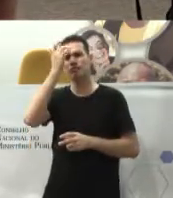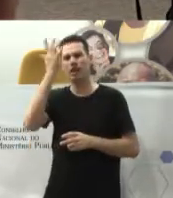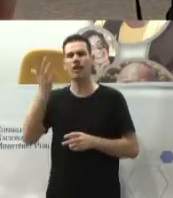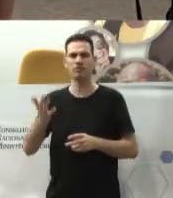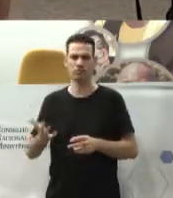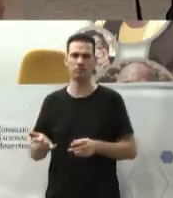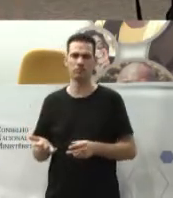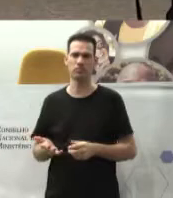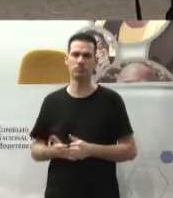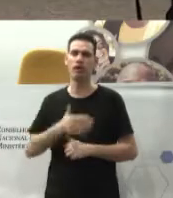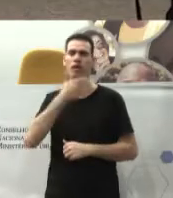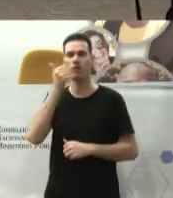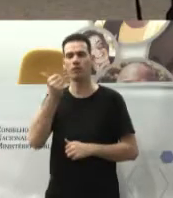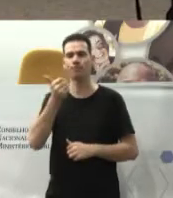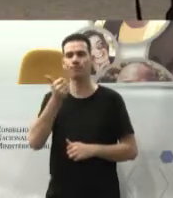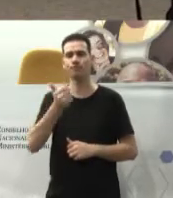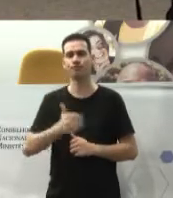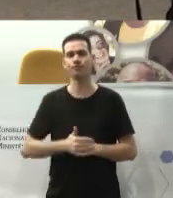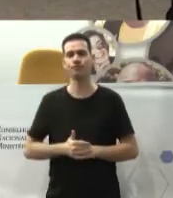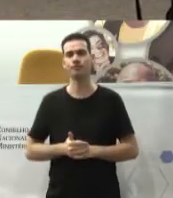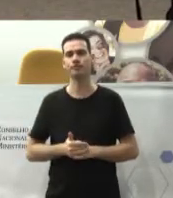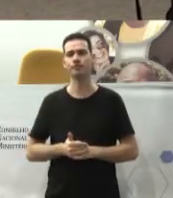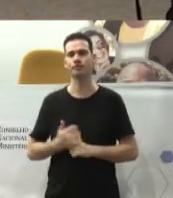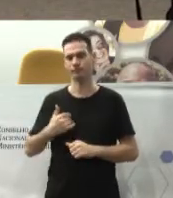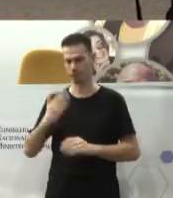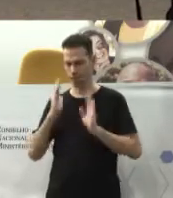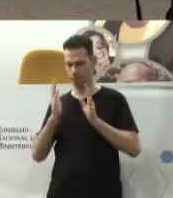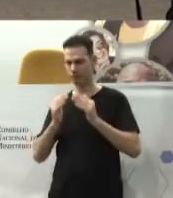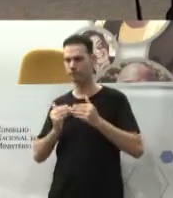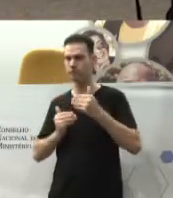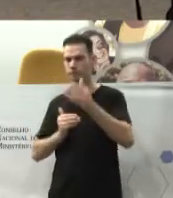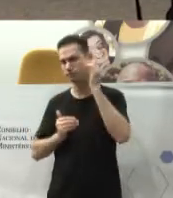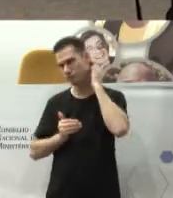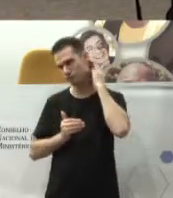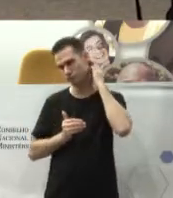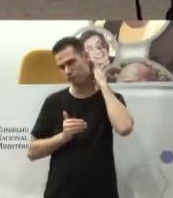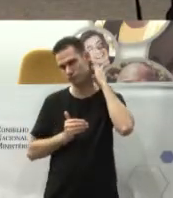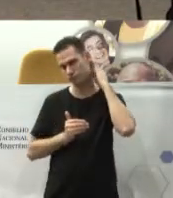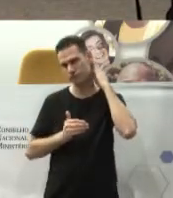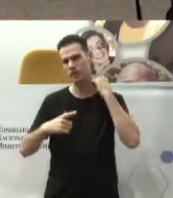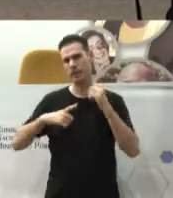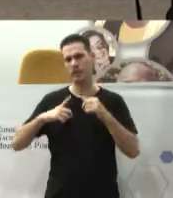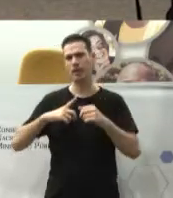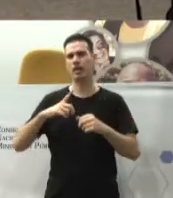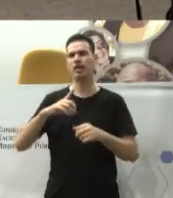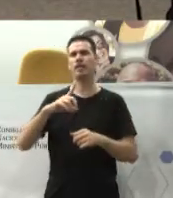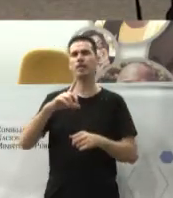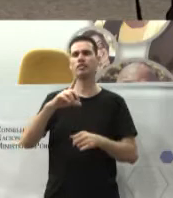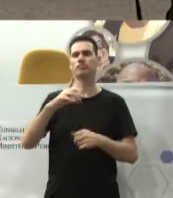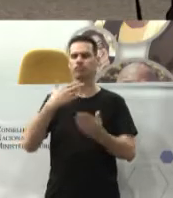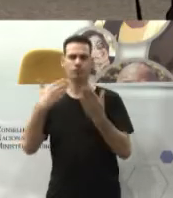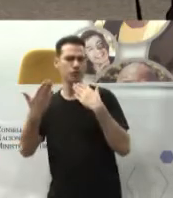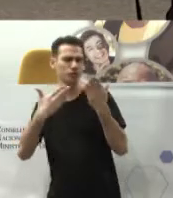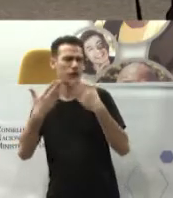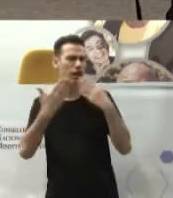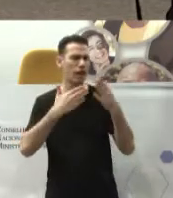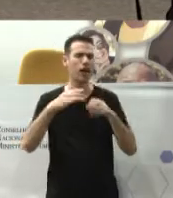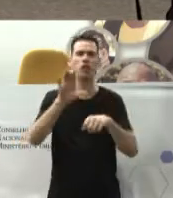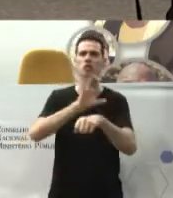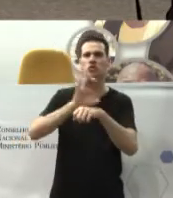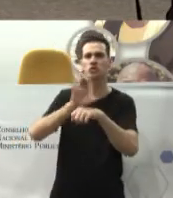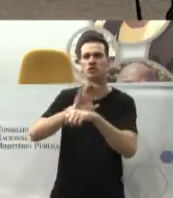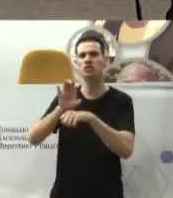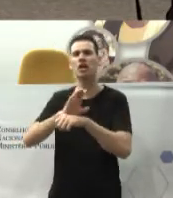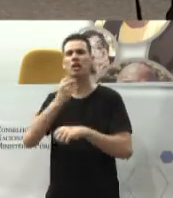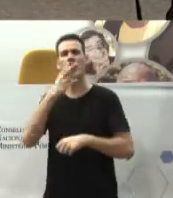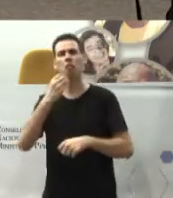fácil. Nós temos realmente, como eu disse no começo, um diálogo interinstitucional muito, muito bom. São realmente boas práticas do